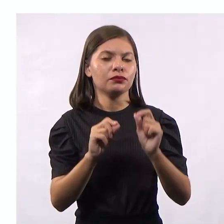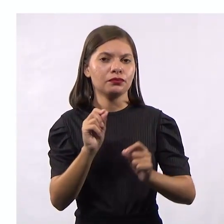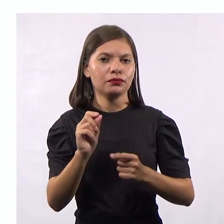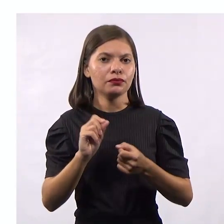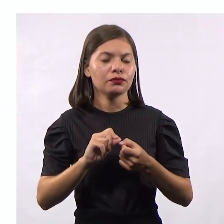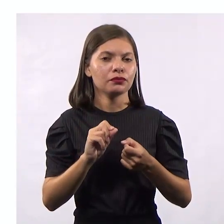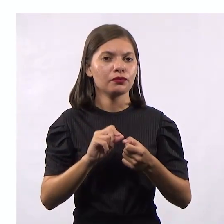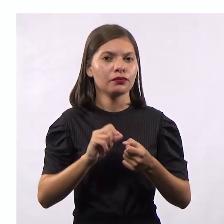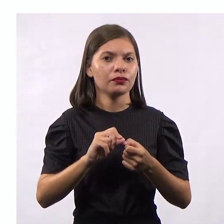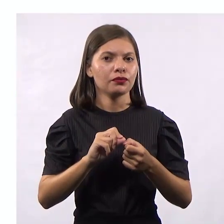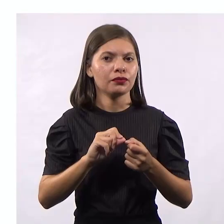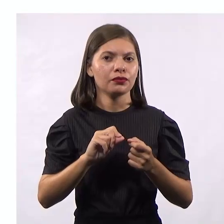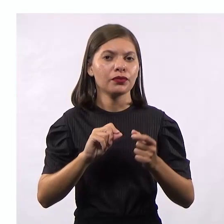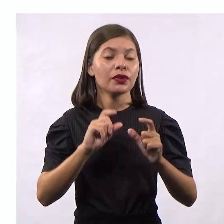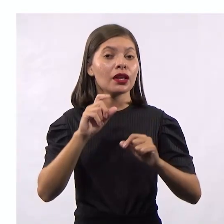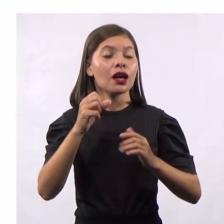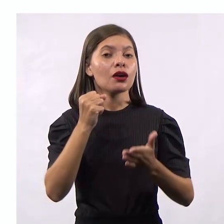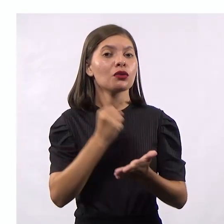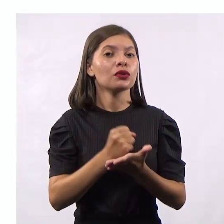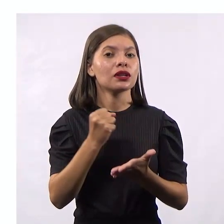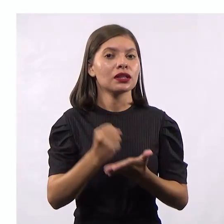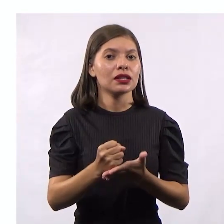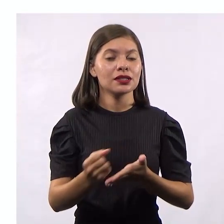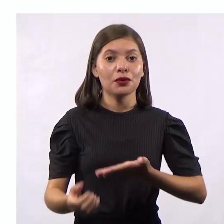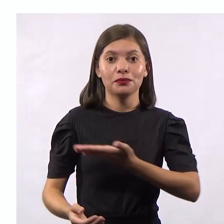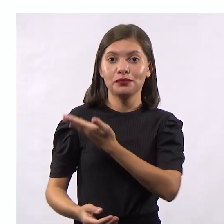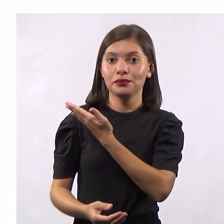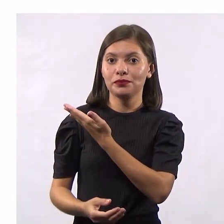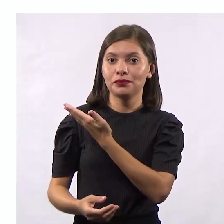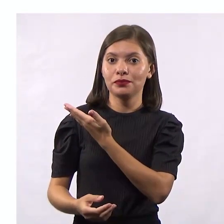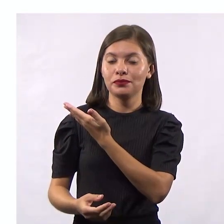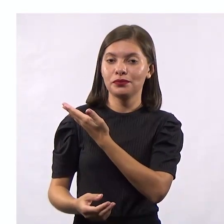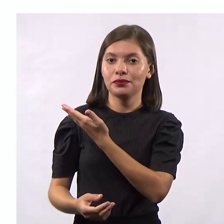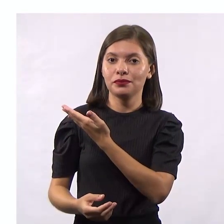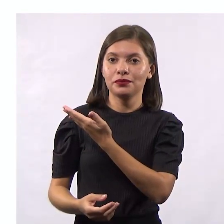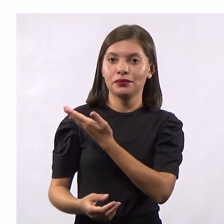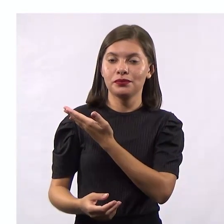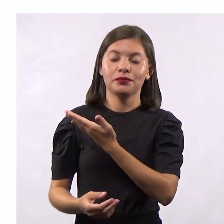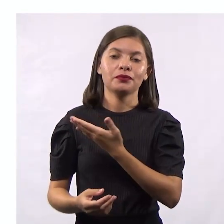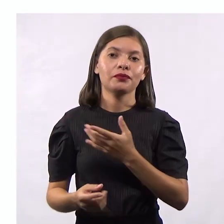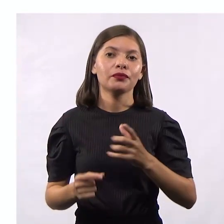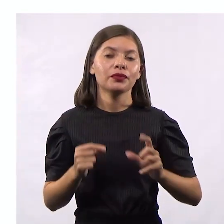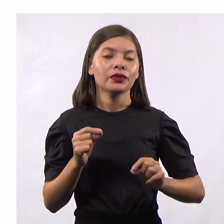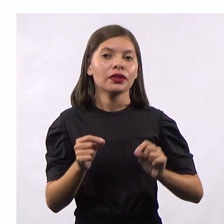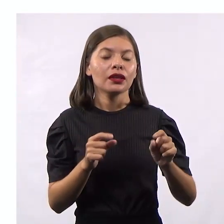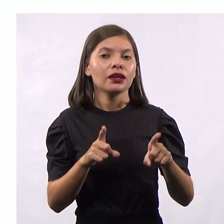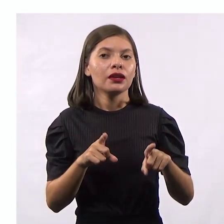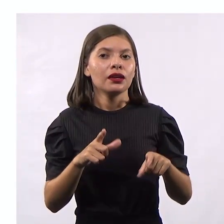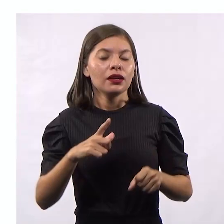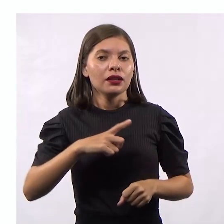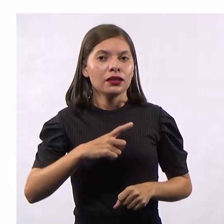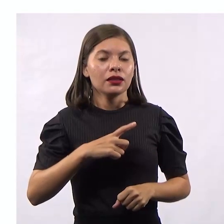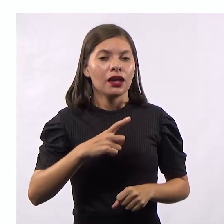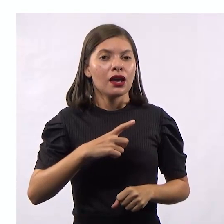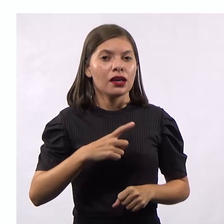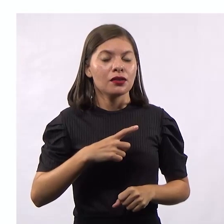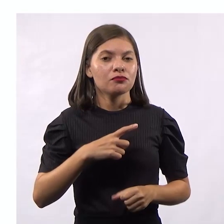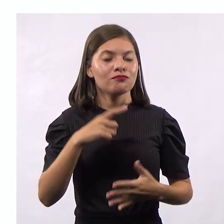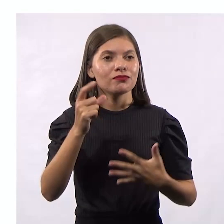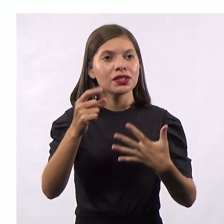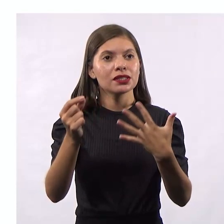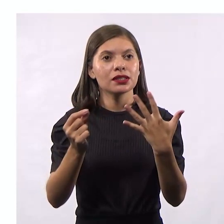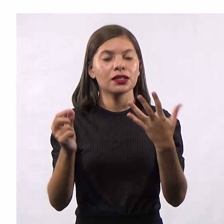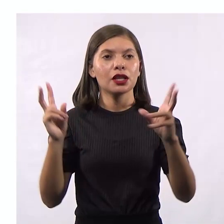total ou parcial, tá? E a subcontratação? Isso aí é tema polêmico. Tem essa questão